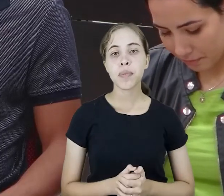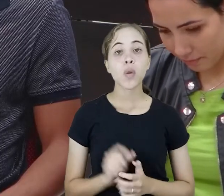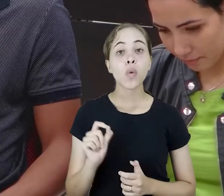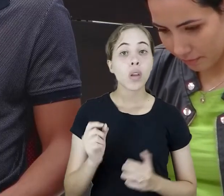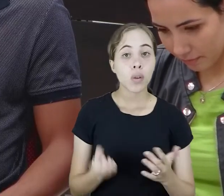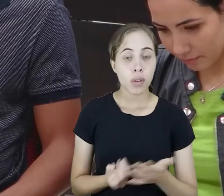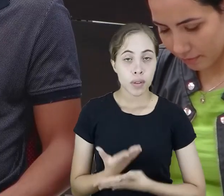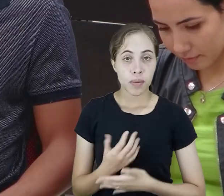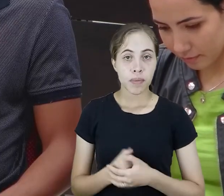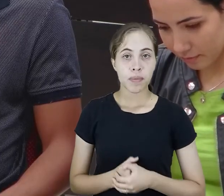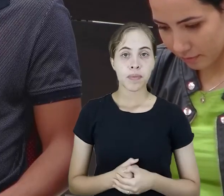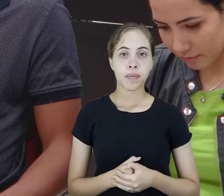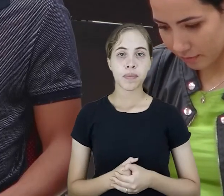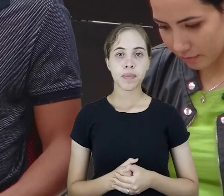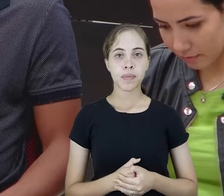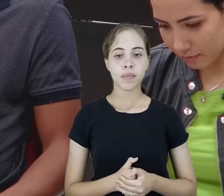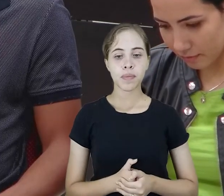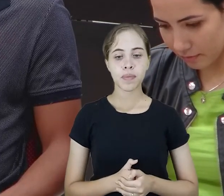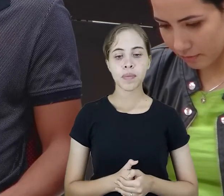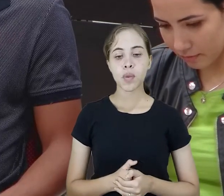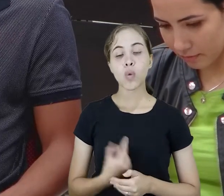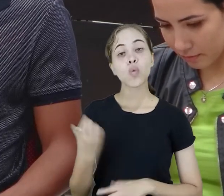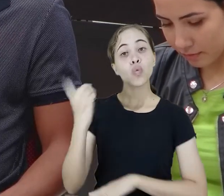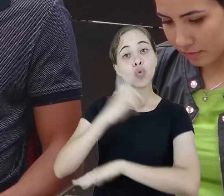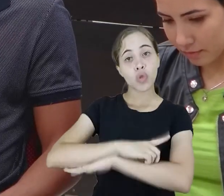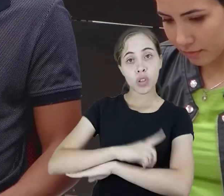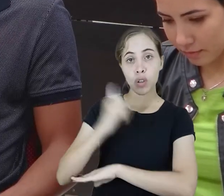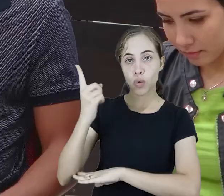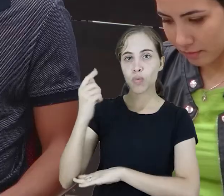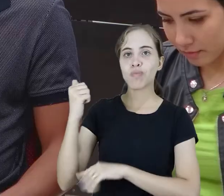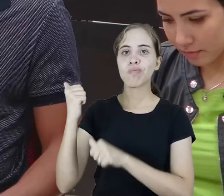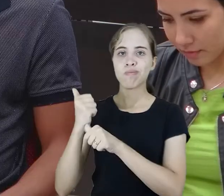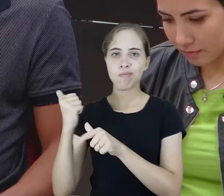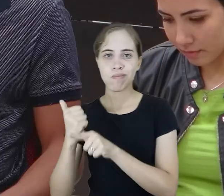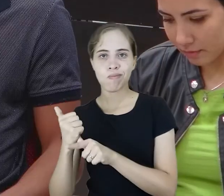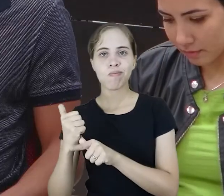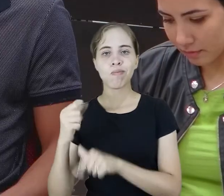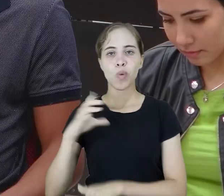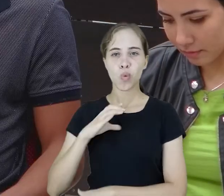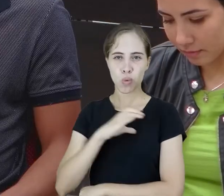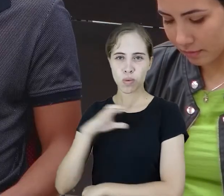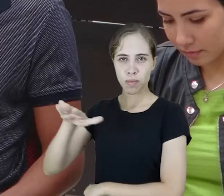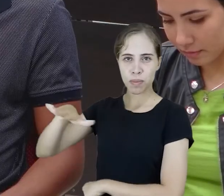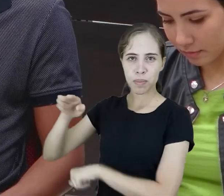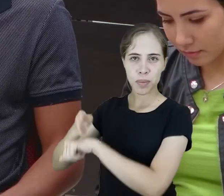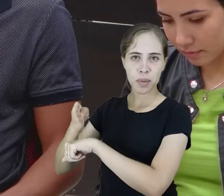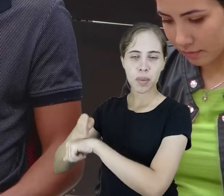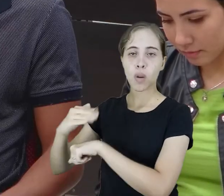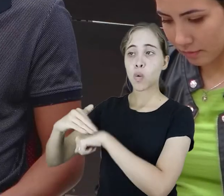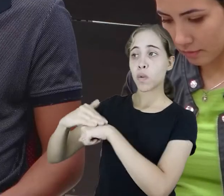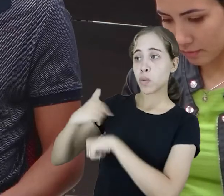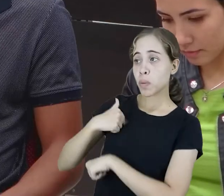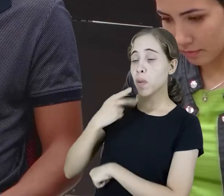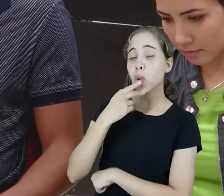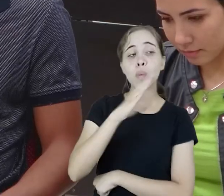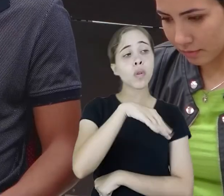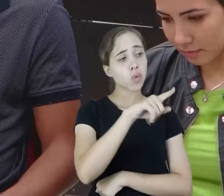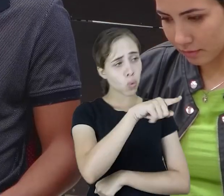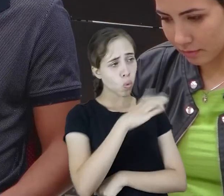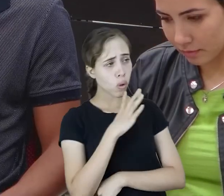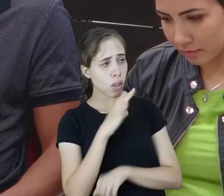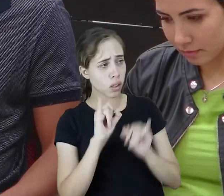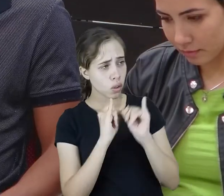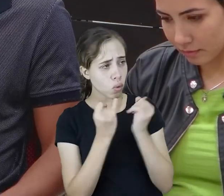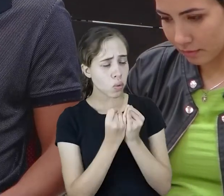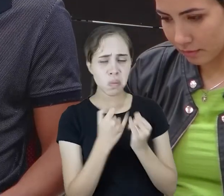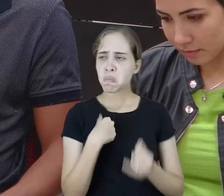Aí, um dia um conselheiro lá do bispado conversou comigo e falou: Mateus, você já conhece o instituto? Você tem frequentado?